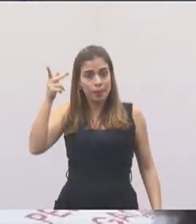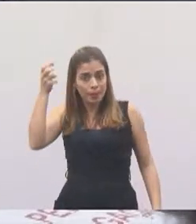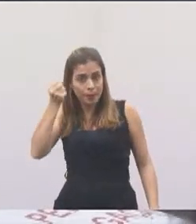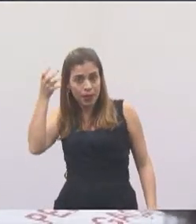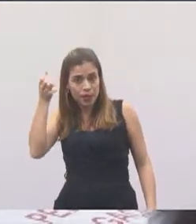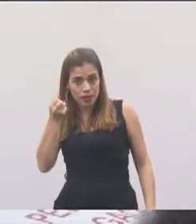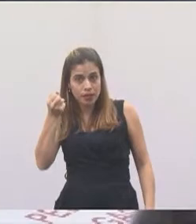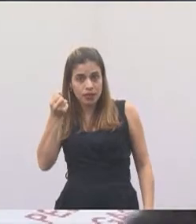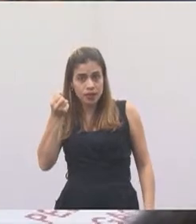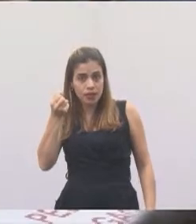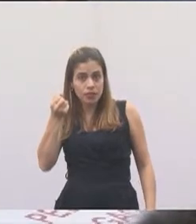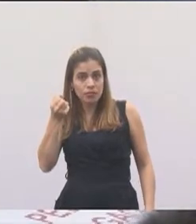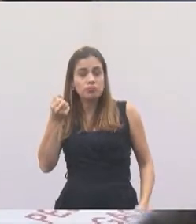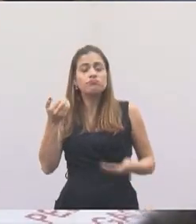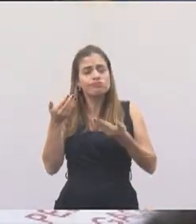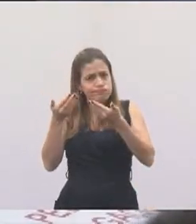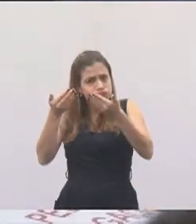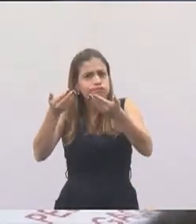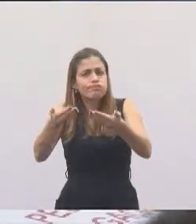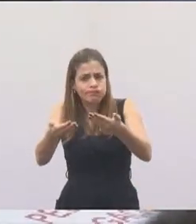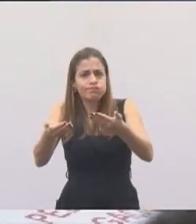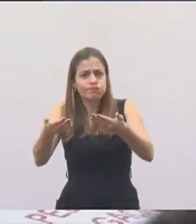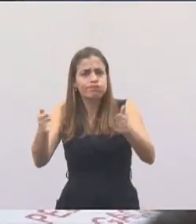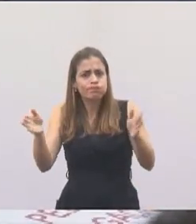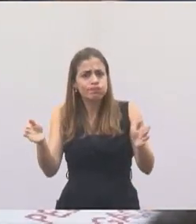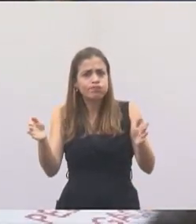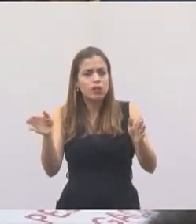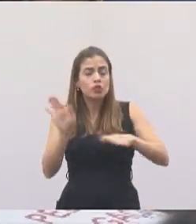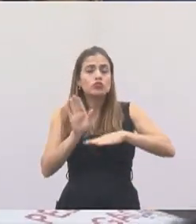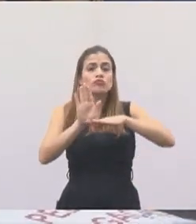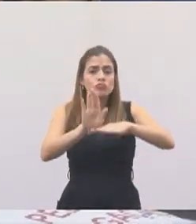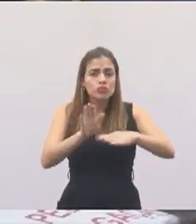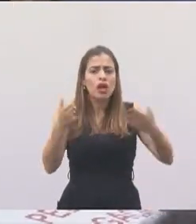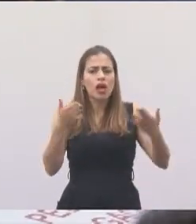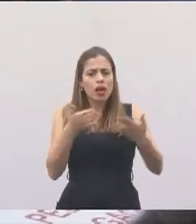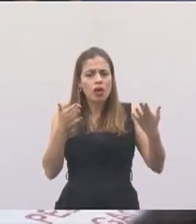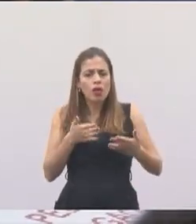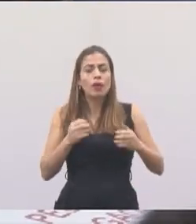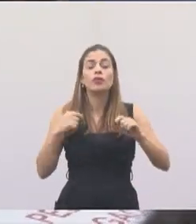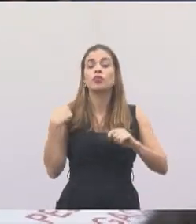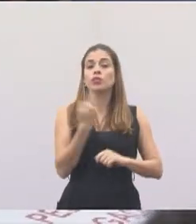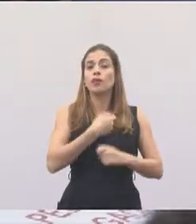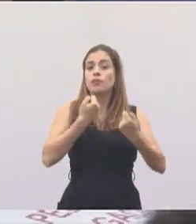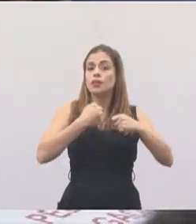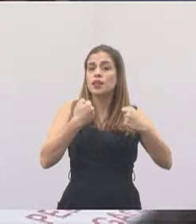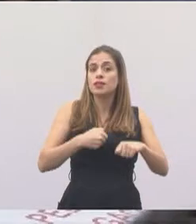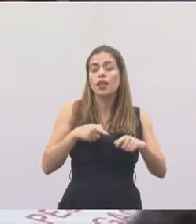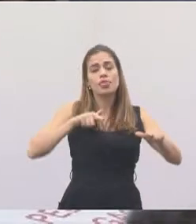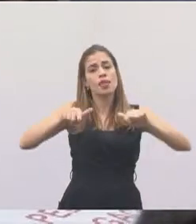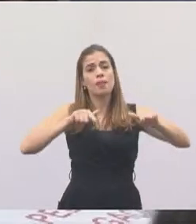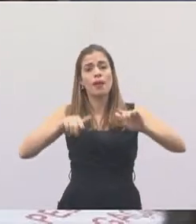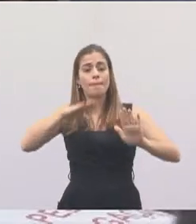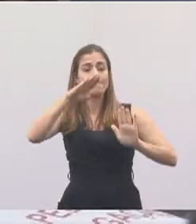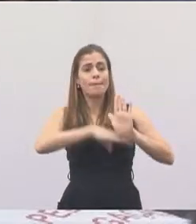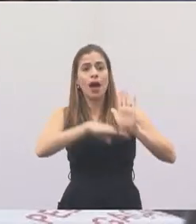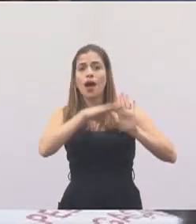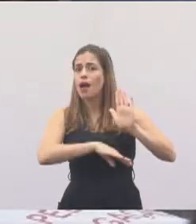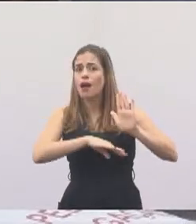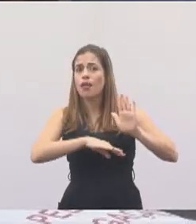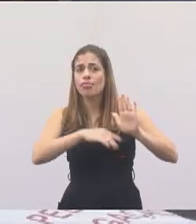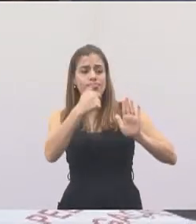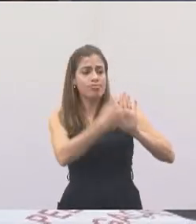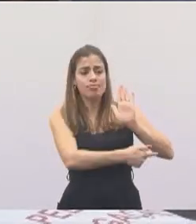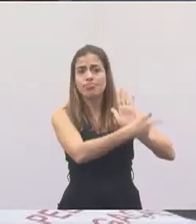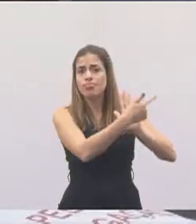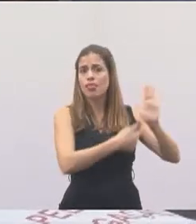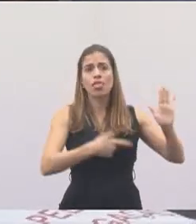saúdo você por estar aqui engrossando esse coro agora, né? A gente precisa trabalhar para retirar essa contribuição, porque é insustentável